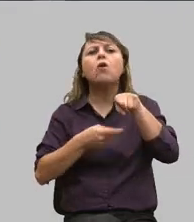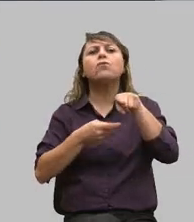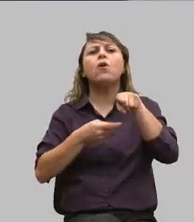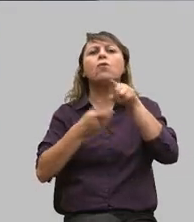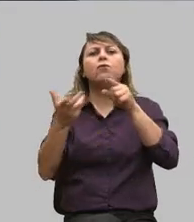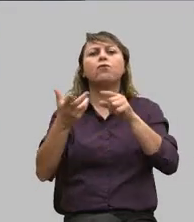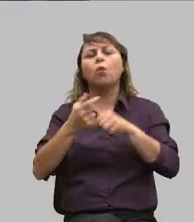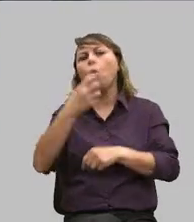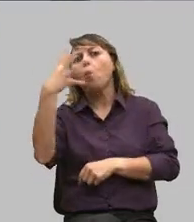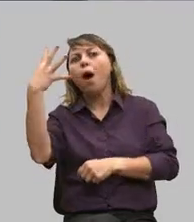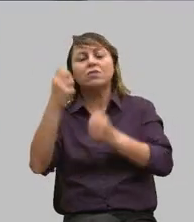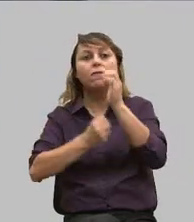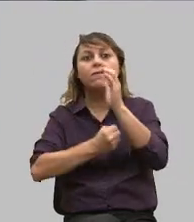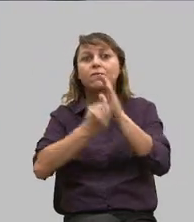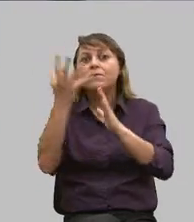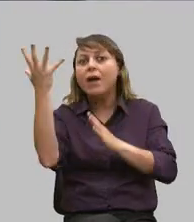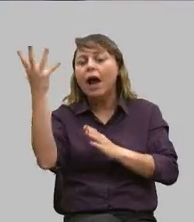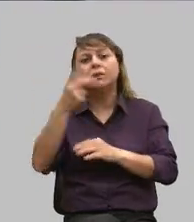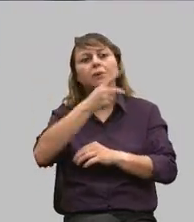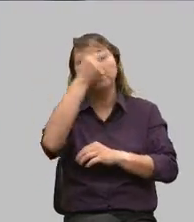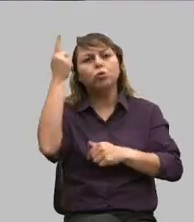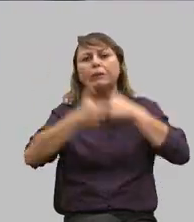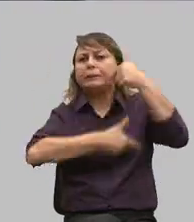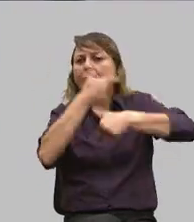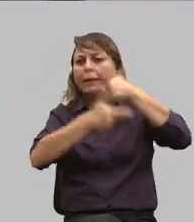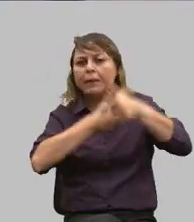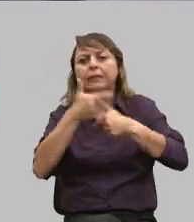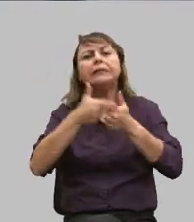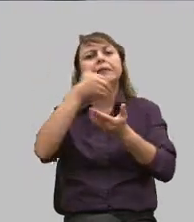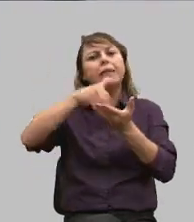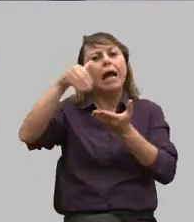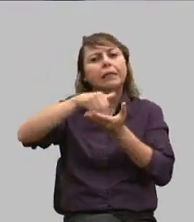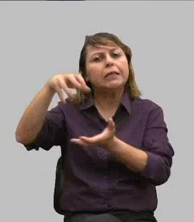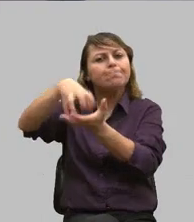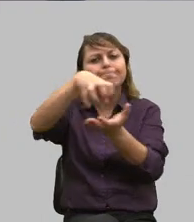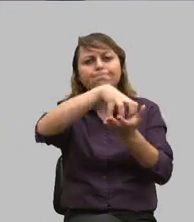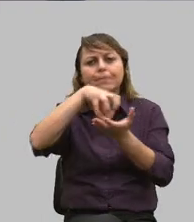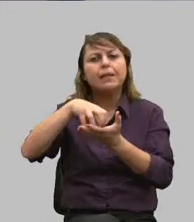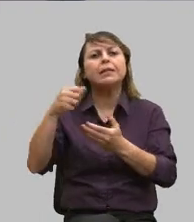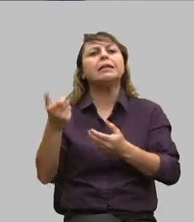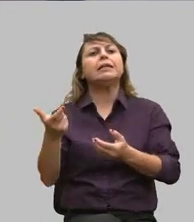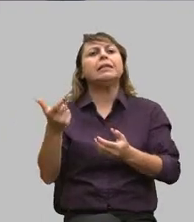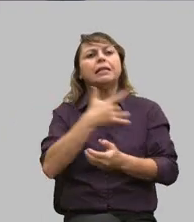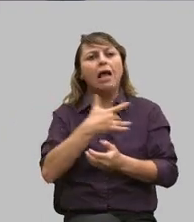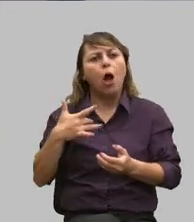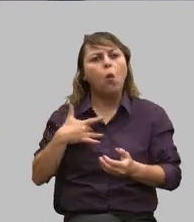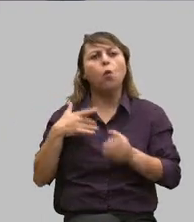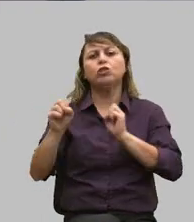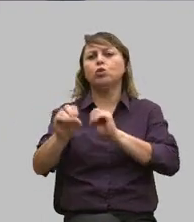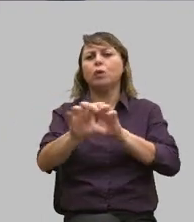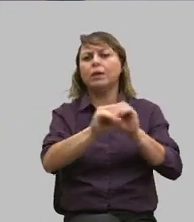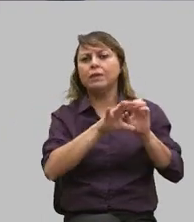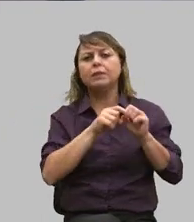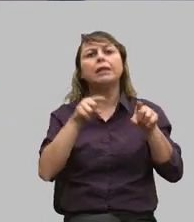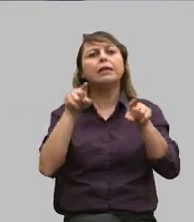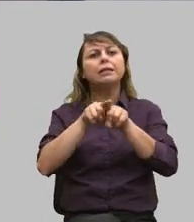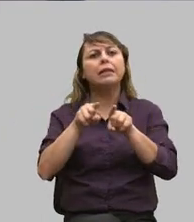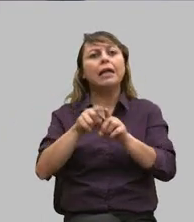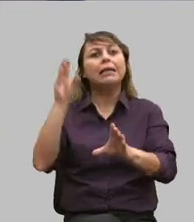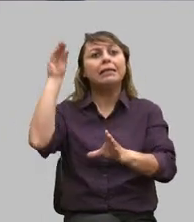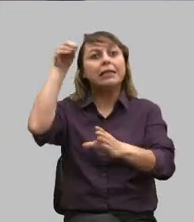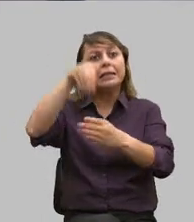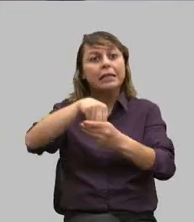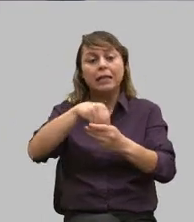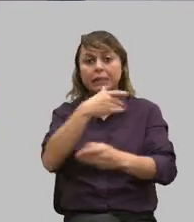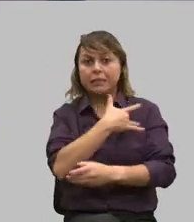quatro mãos foram várias mãos dentro da Secretaria de Saúde dentro da secretaria de educação especialmente dentro da Secretaria de